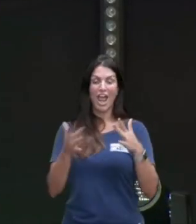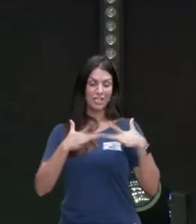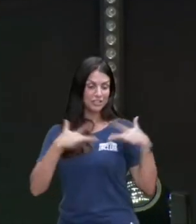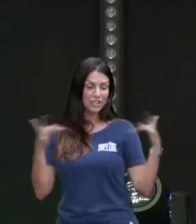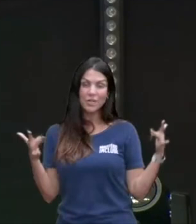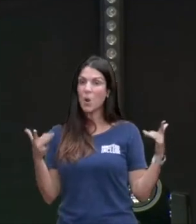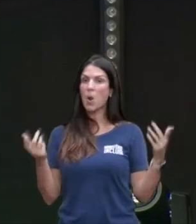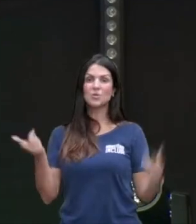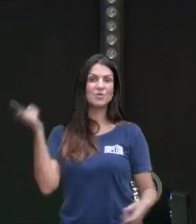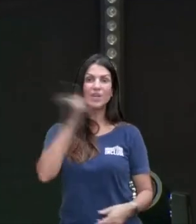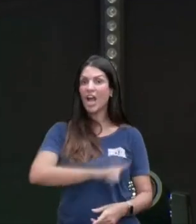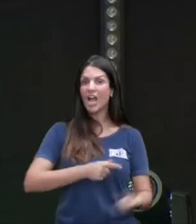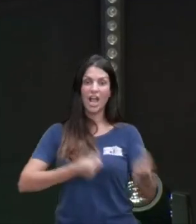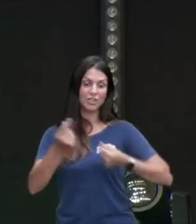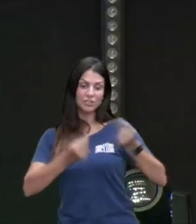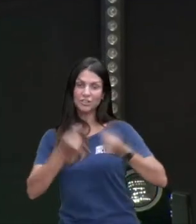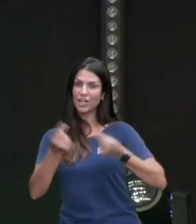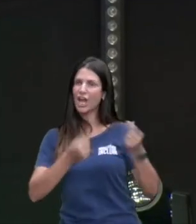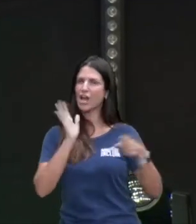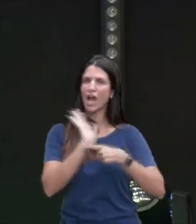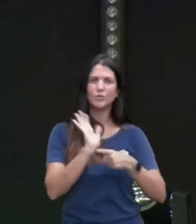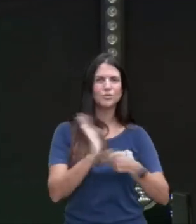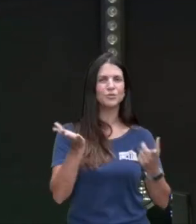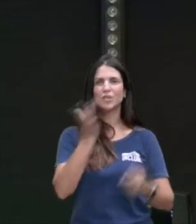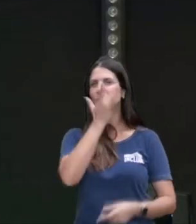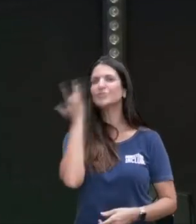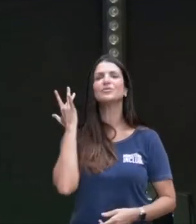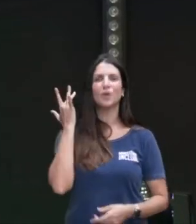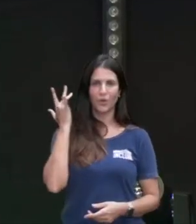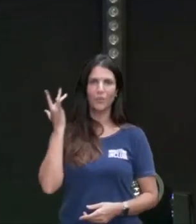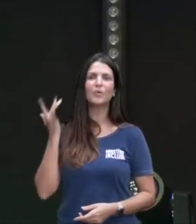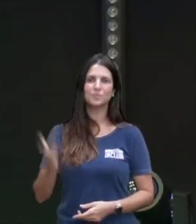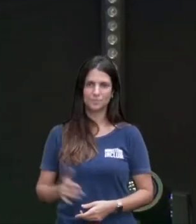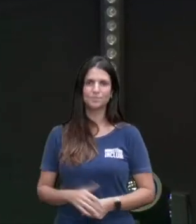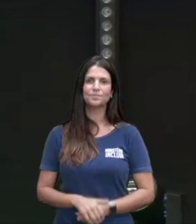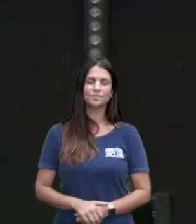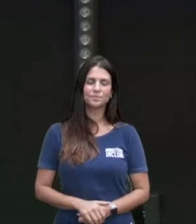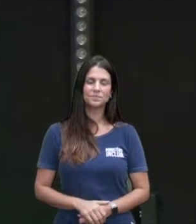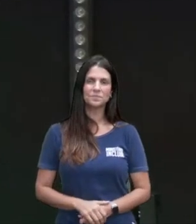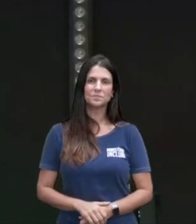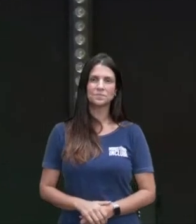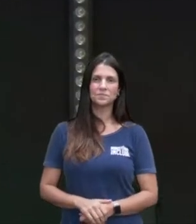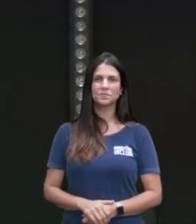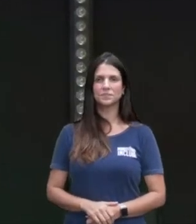ganha dinheiro e com dinheiro ainda ajuda pessoas e se sente realizado